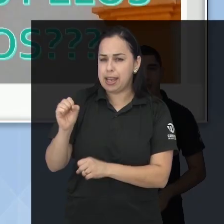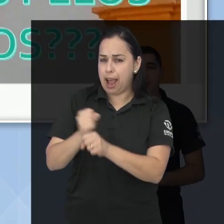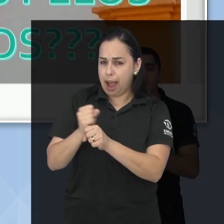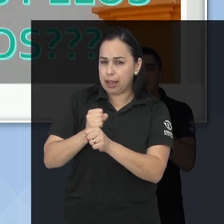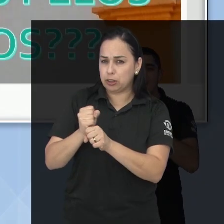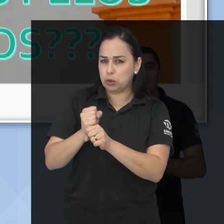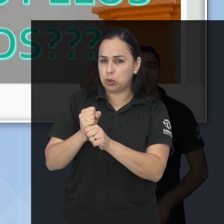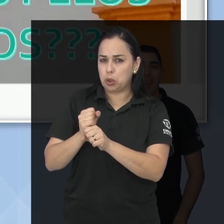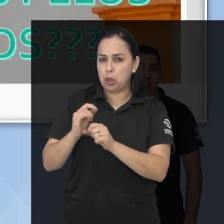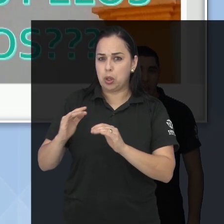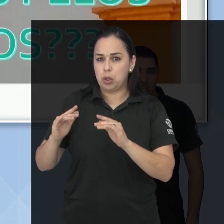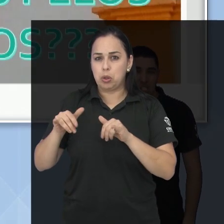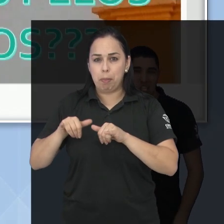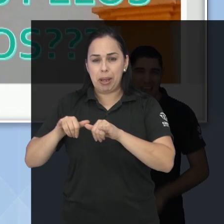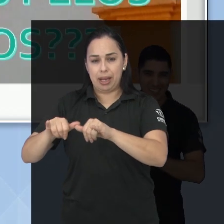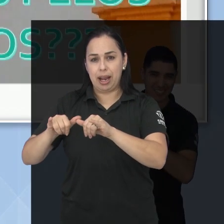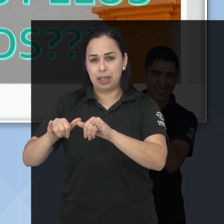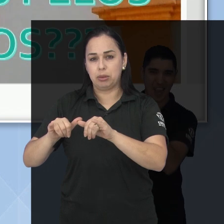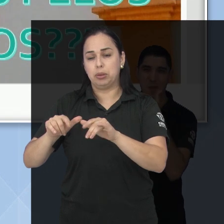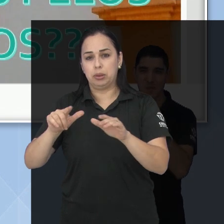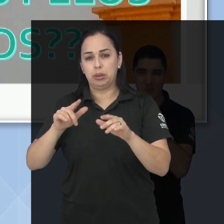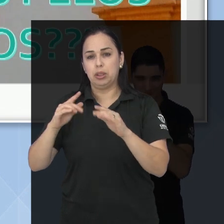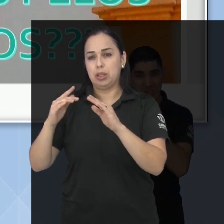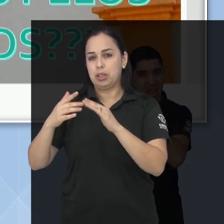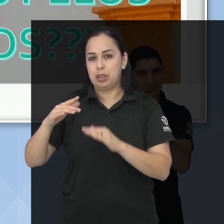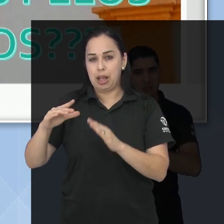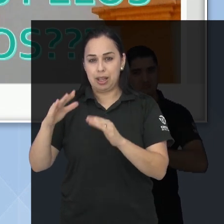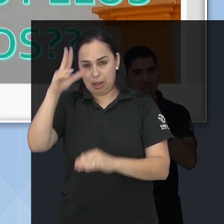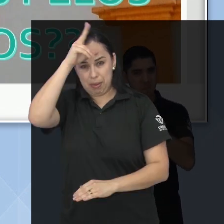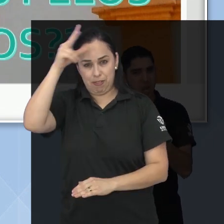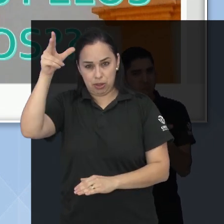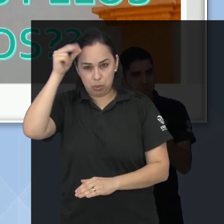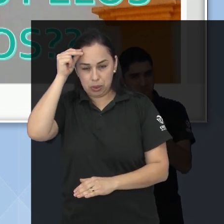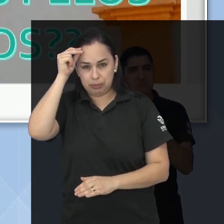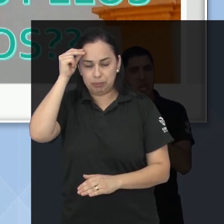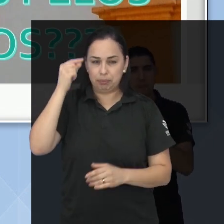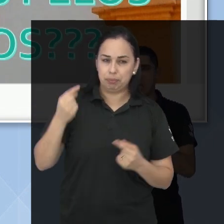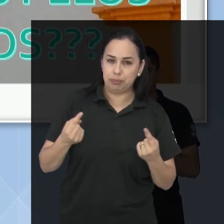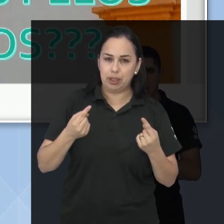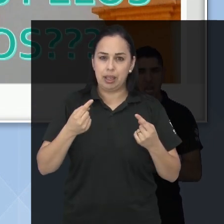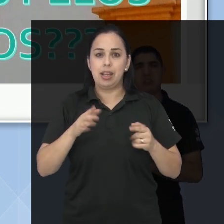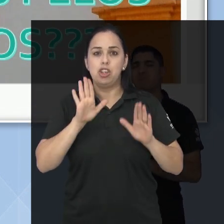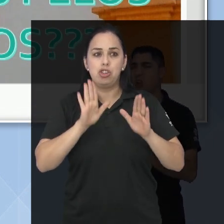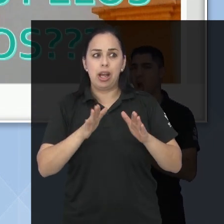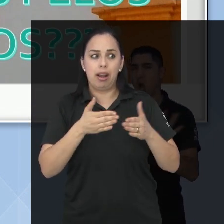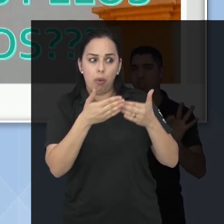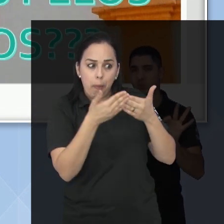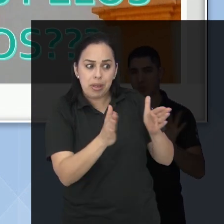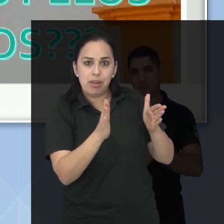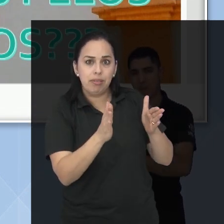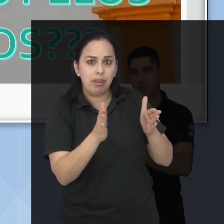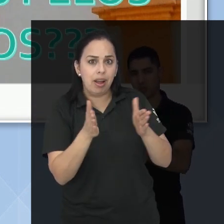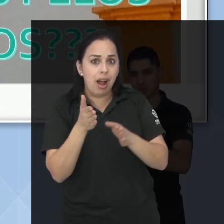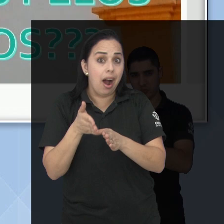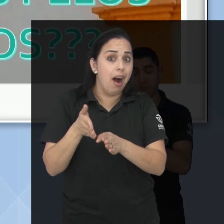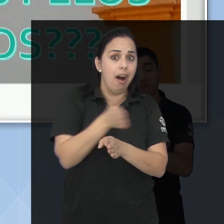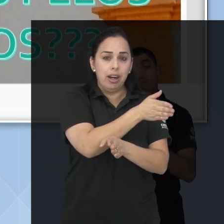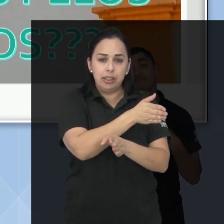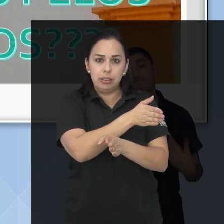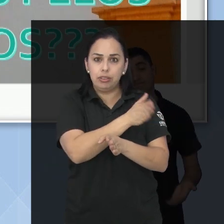municipal. Segundo o parlamentar, existe uma polêmica sobre a data, uma vez que o prédio já funciona